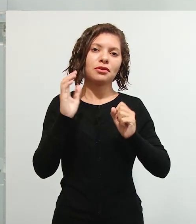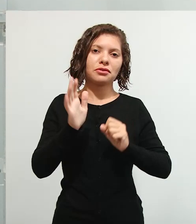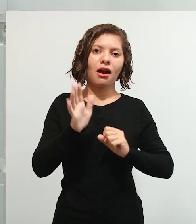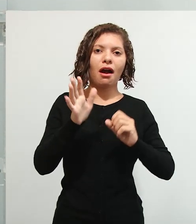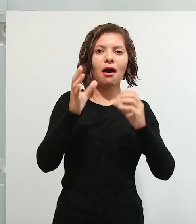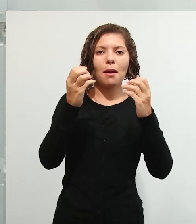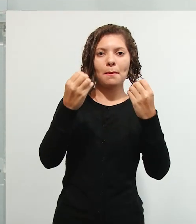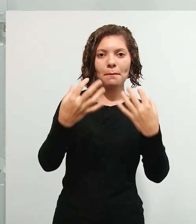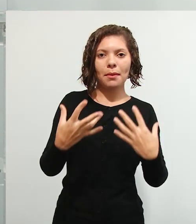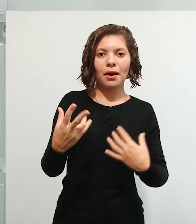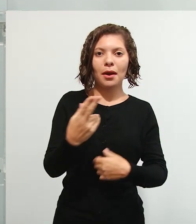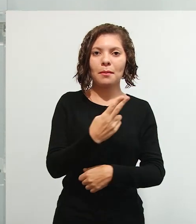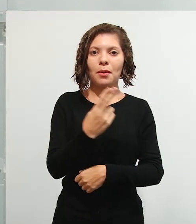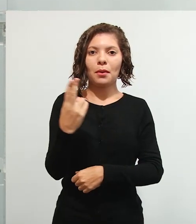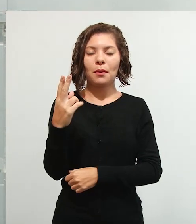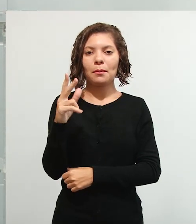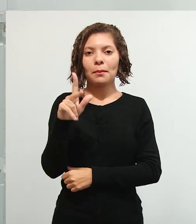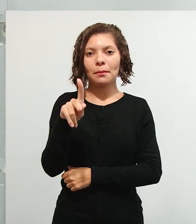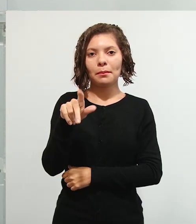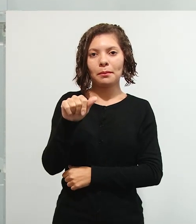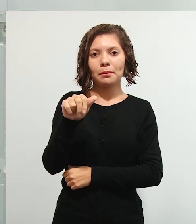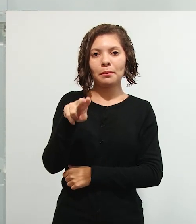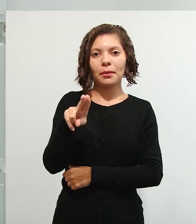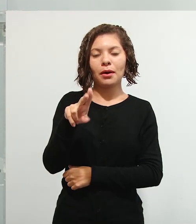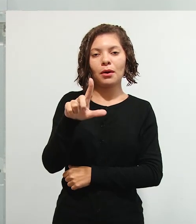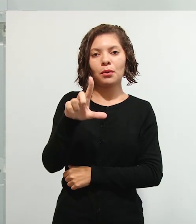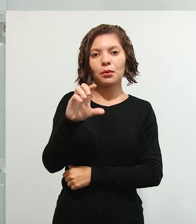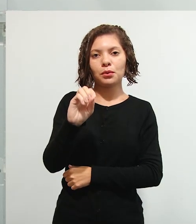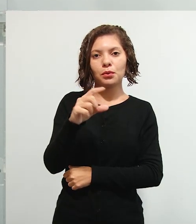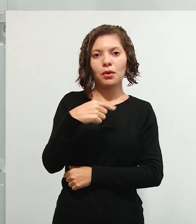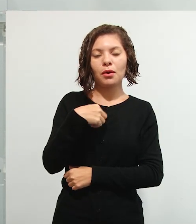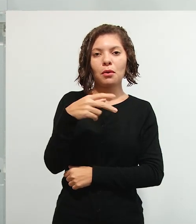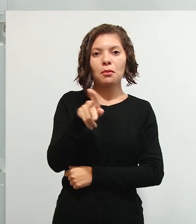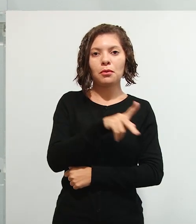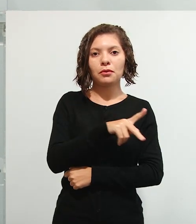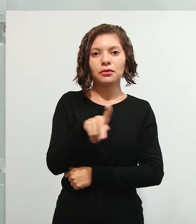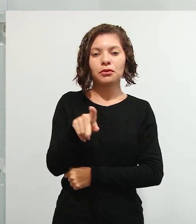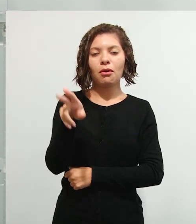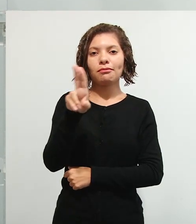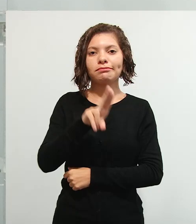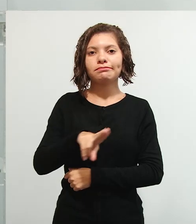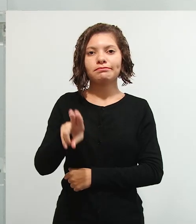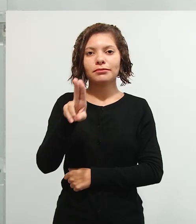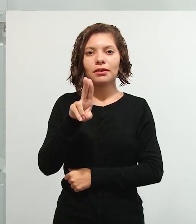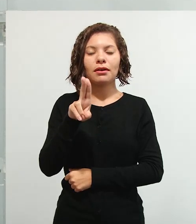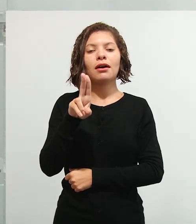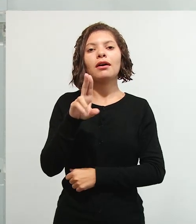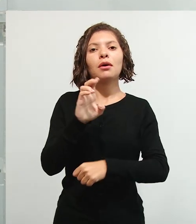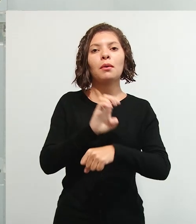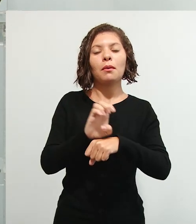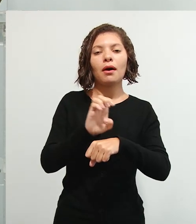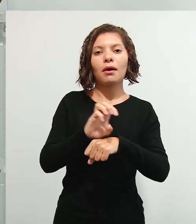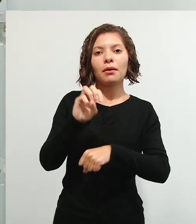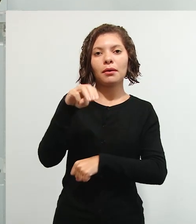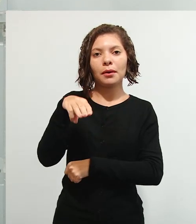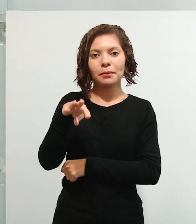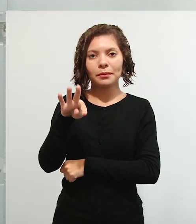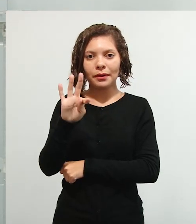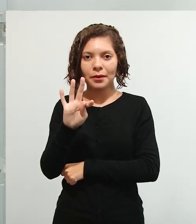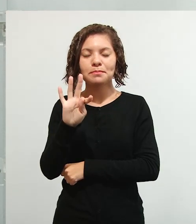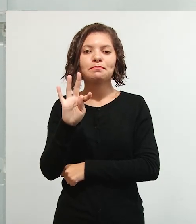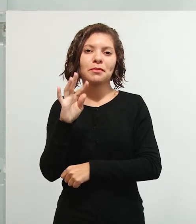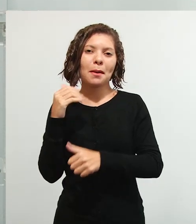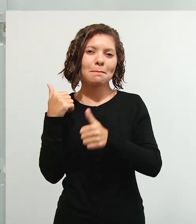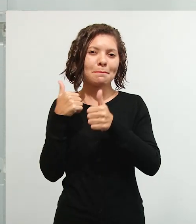Como eu disse já, meu nome é Paulo Alberto de Santos Vieira, sou professor da Universidade do Estado de Mato Grosso, um